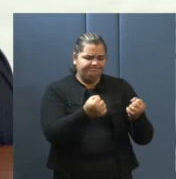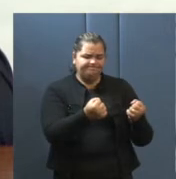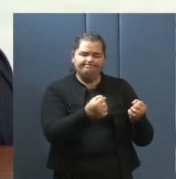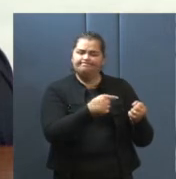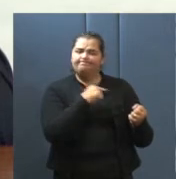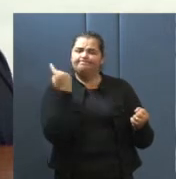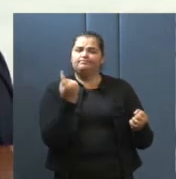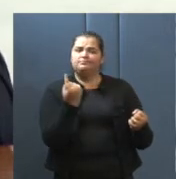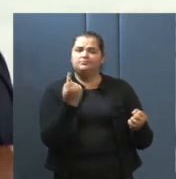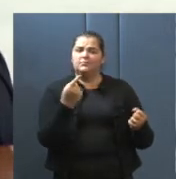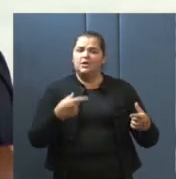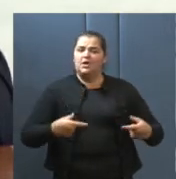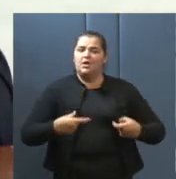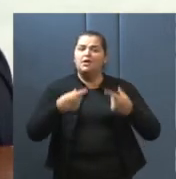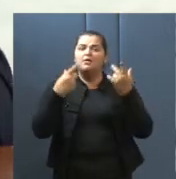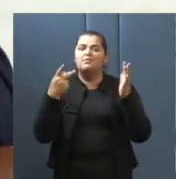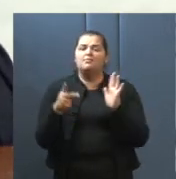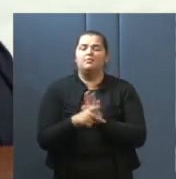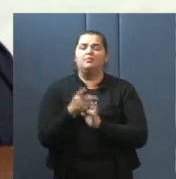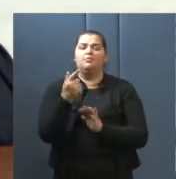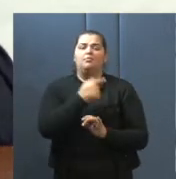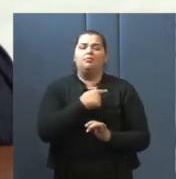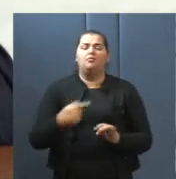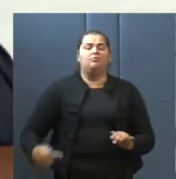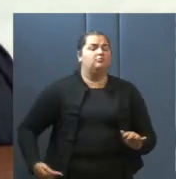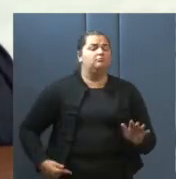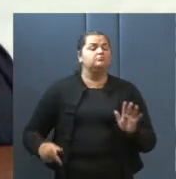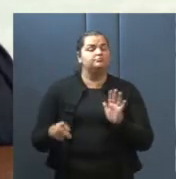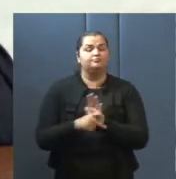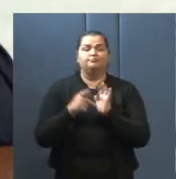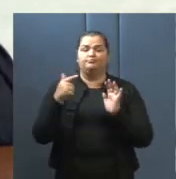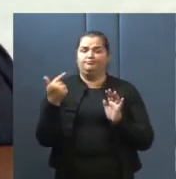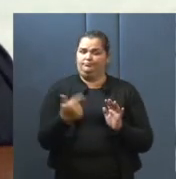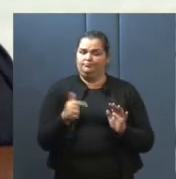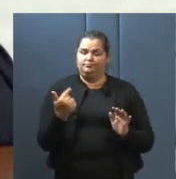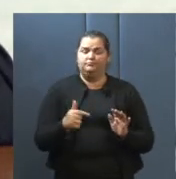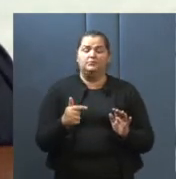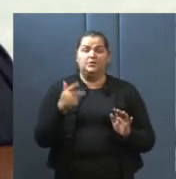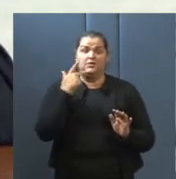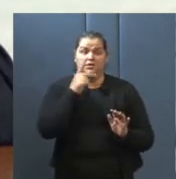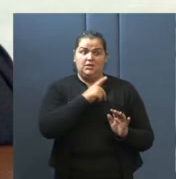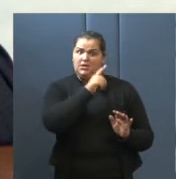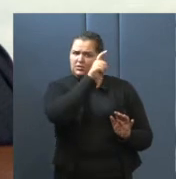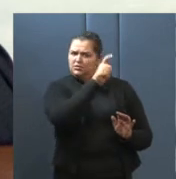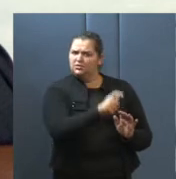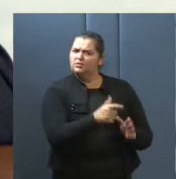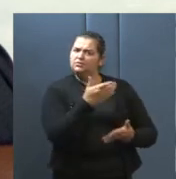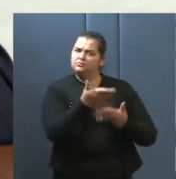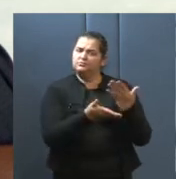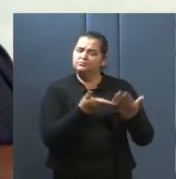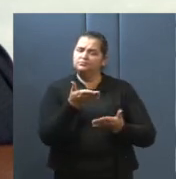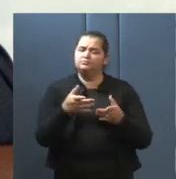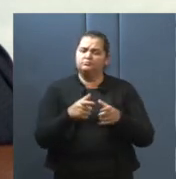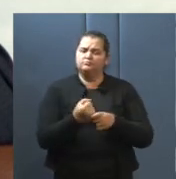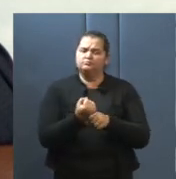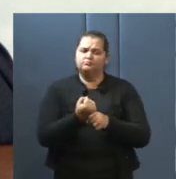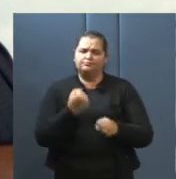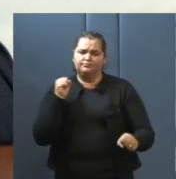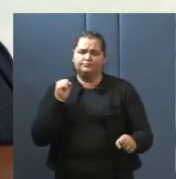civil, sem um governo próprio, com o regime do Talibã no comando da maior parte do